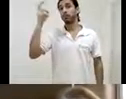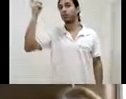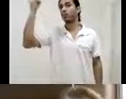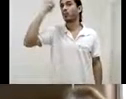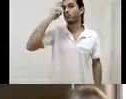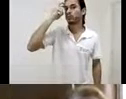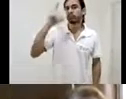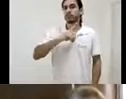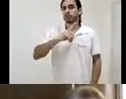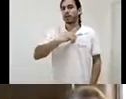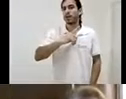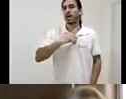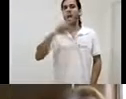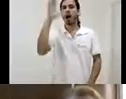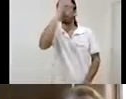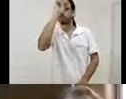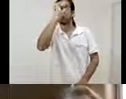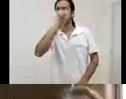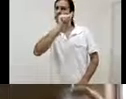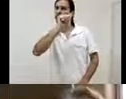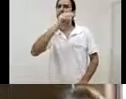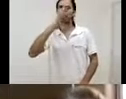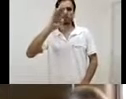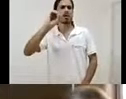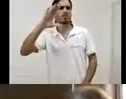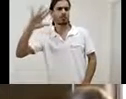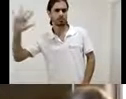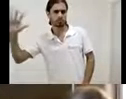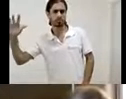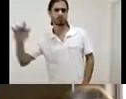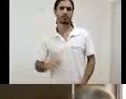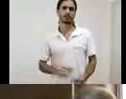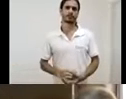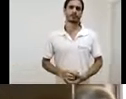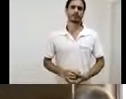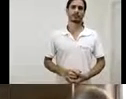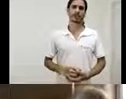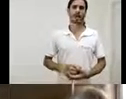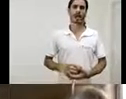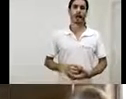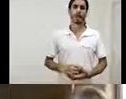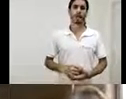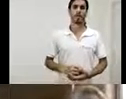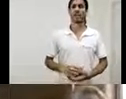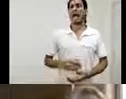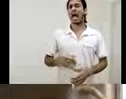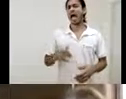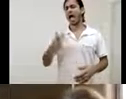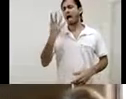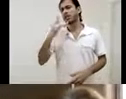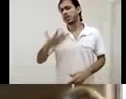compreendia por meio dessa teoria de que as crianças pobres não tinham cultura, elas eram